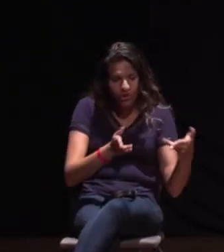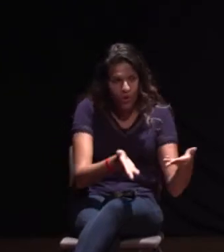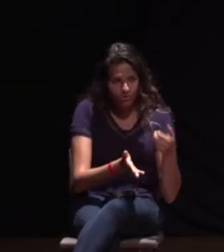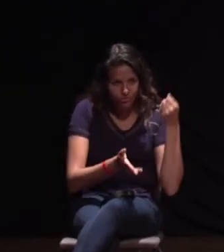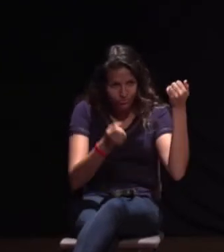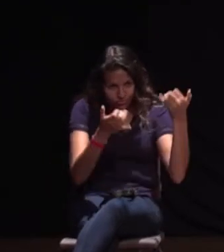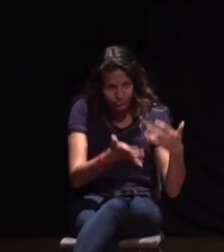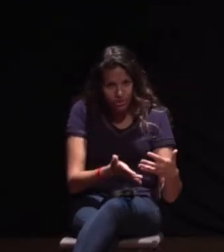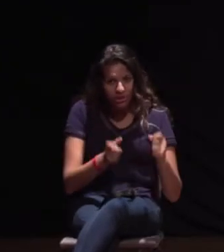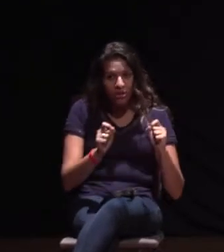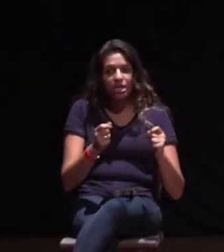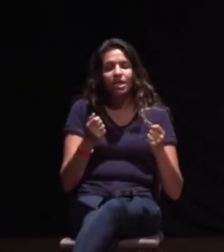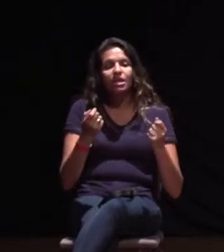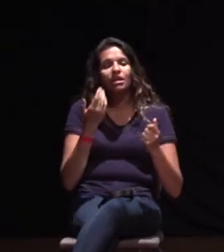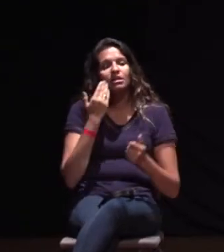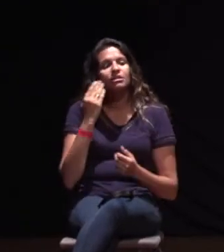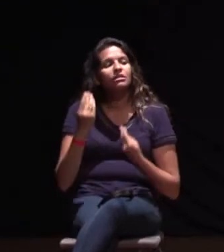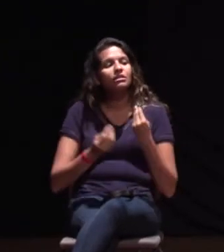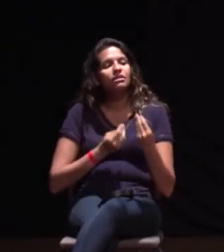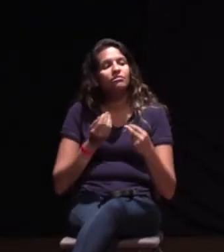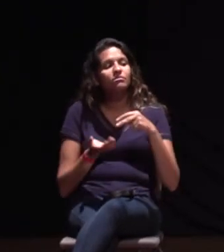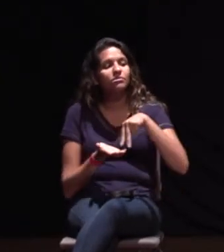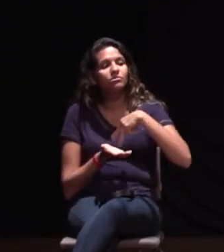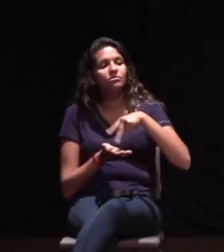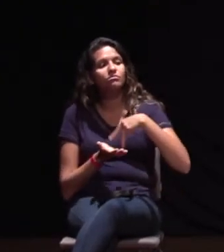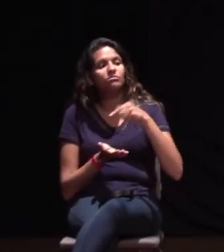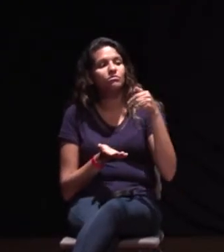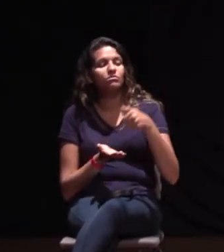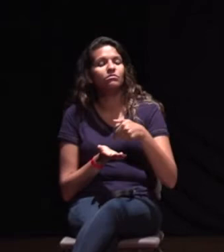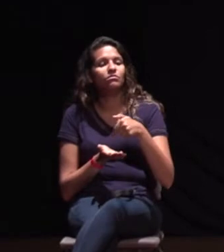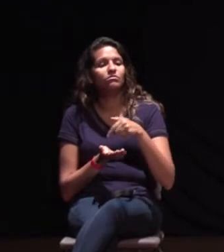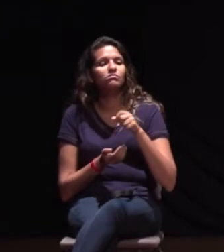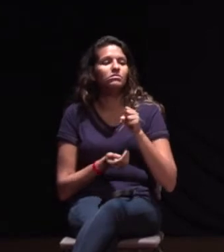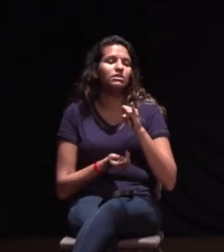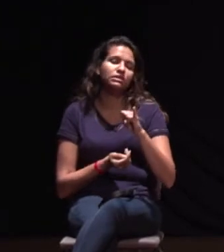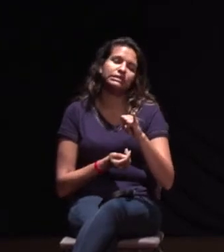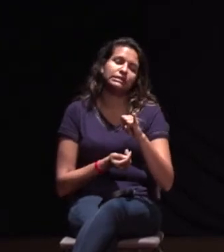é possível essa dança sobre um ponto de vista de